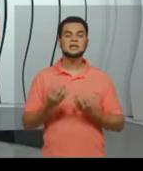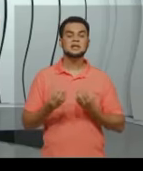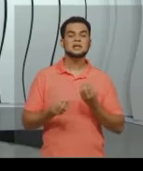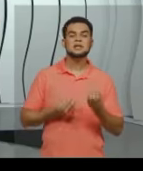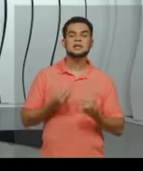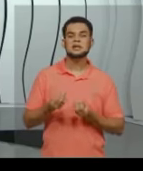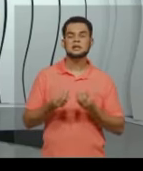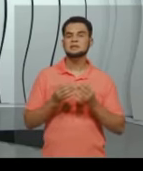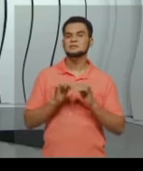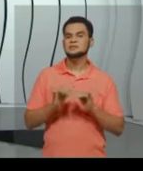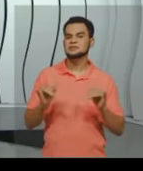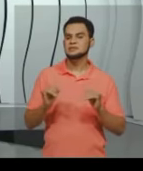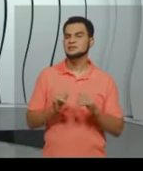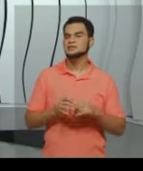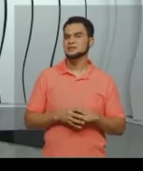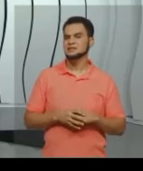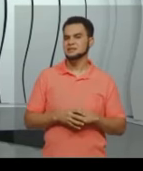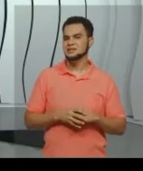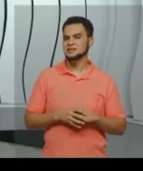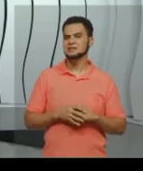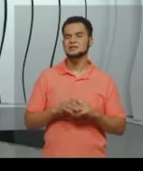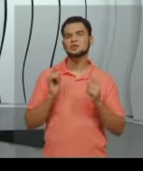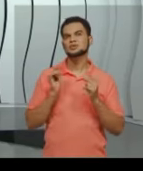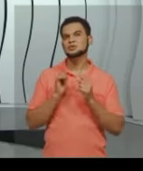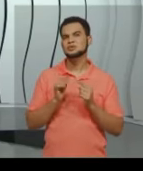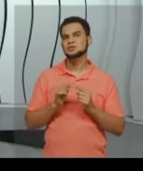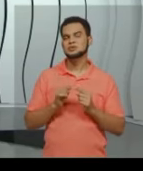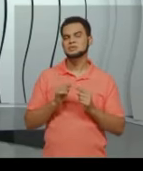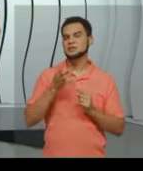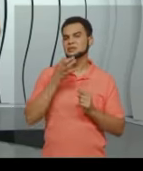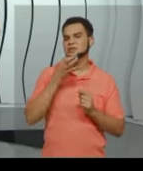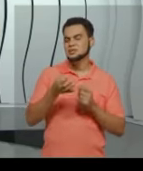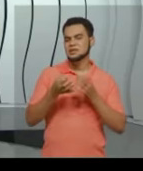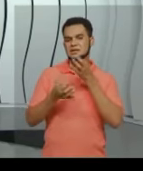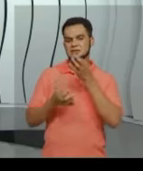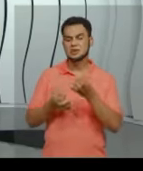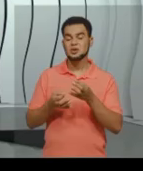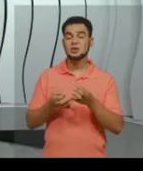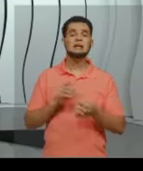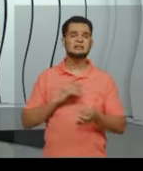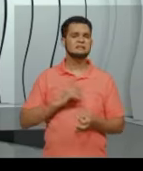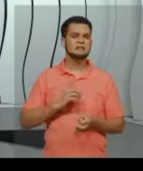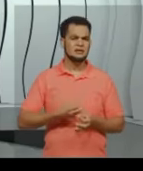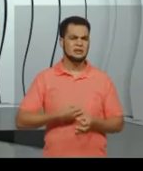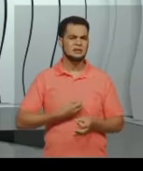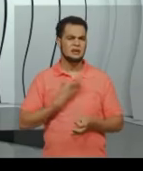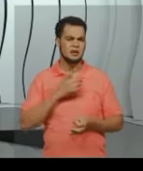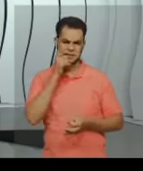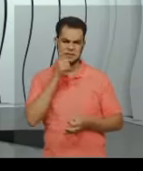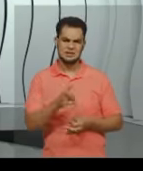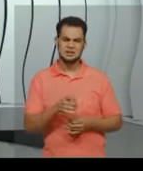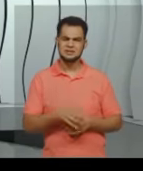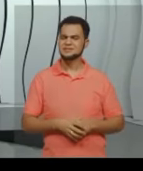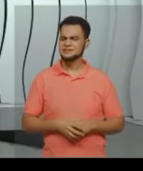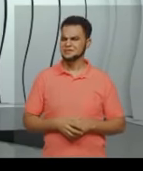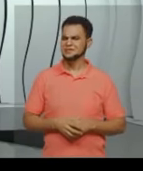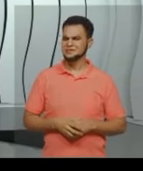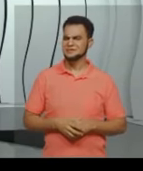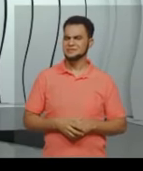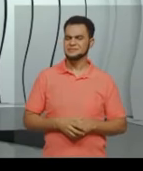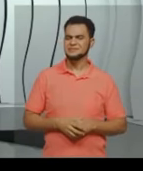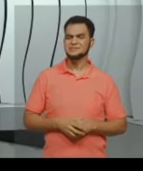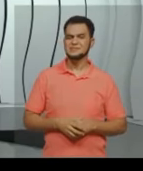dizeres. São quotes, citações e sayings. E tem poemas muito interessantes. Inclusive ele foi ilustrador também.